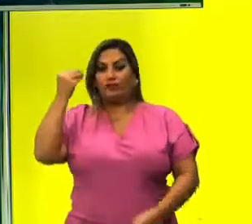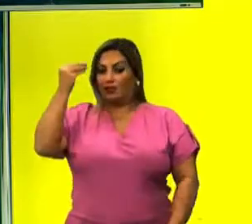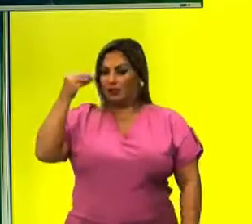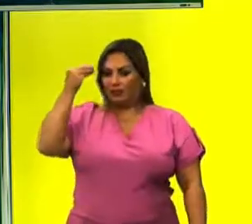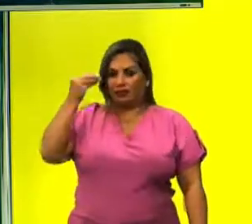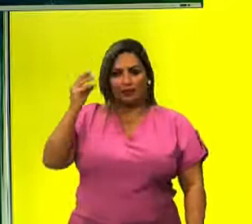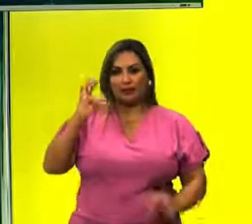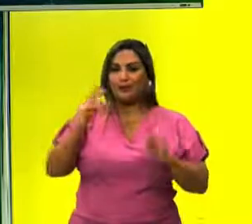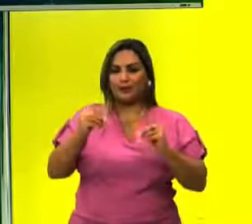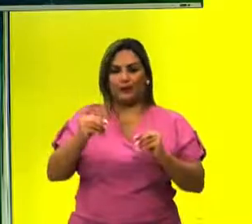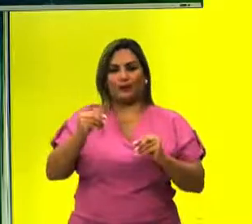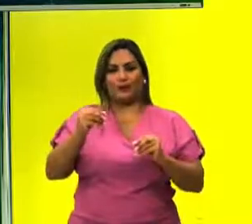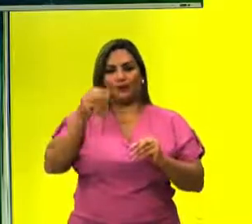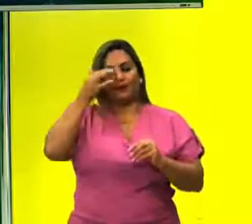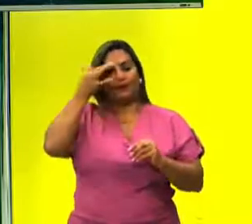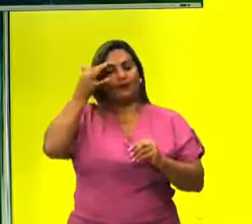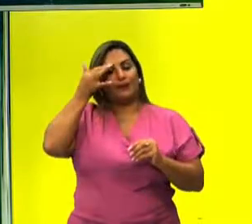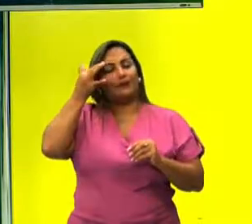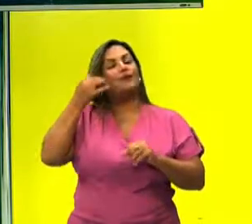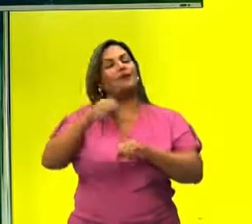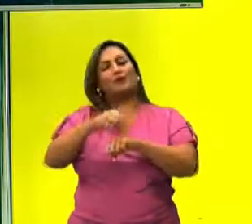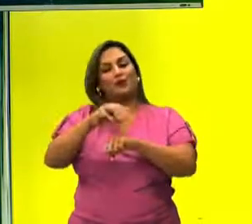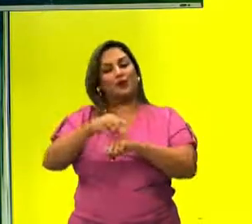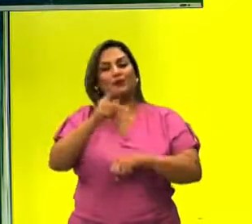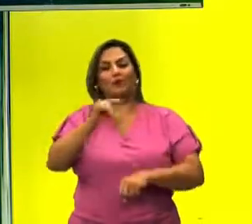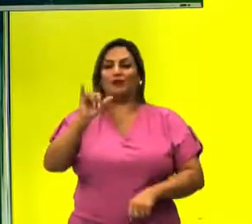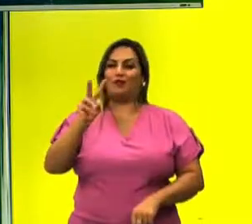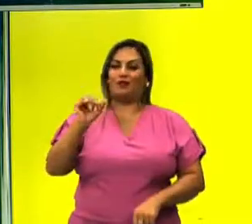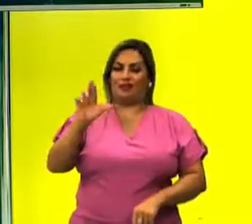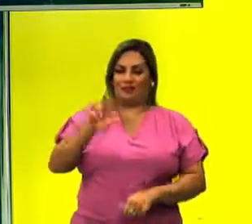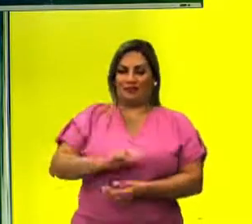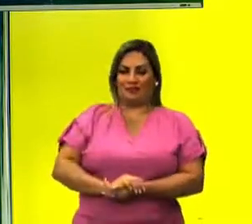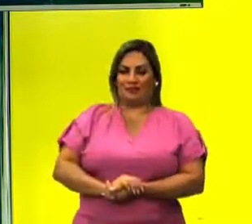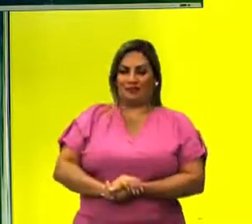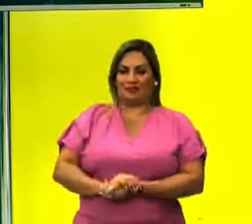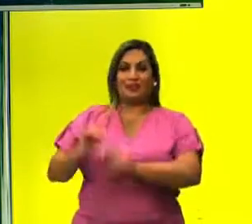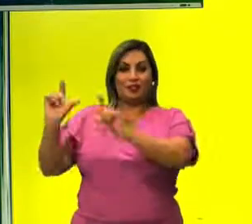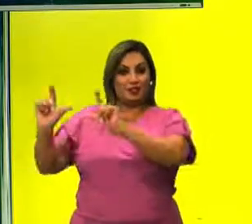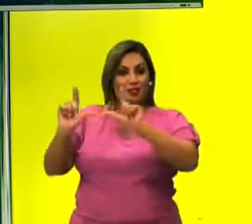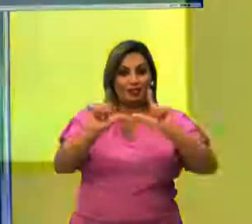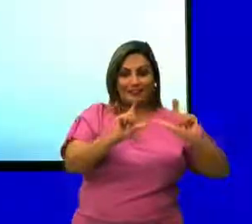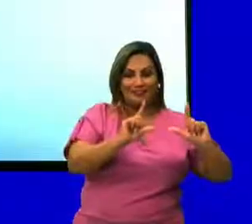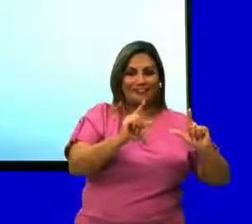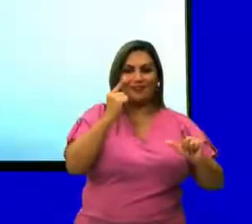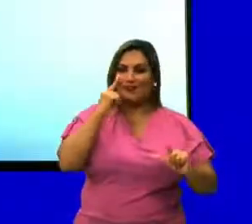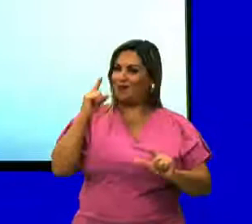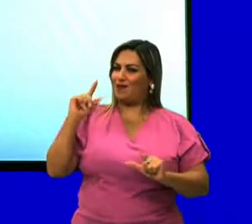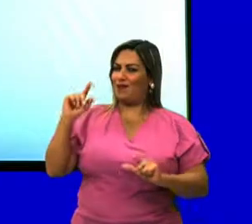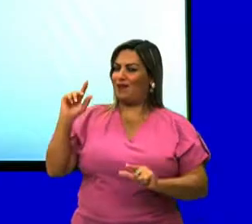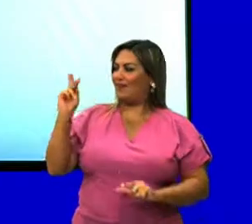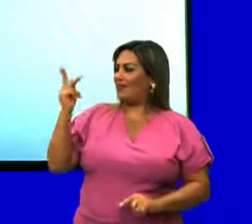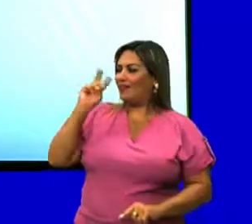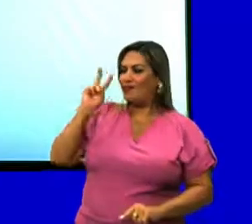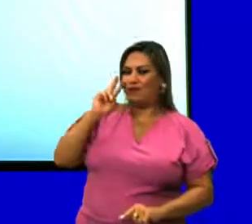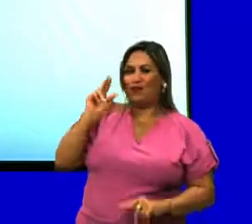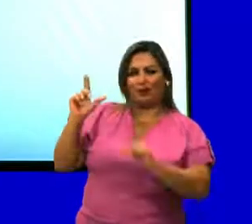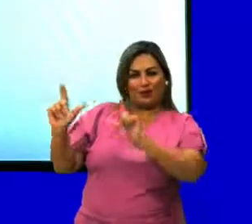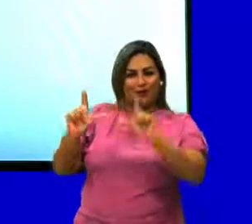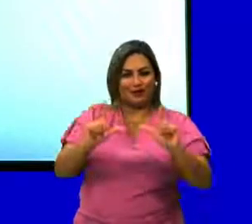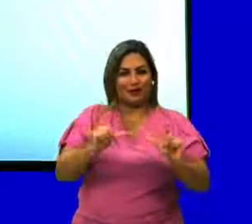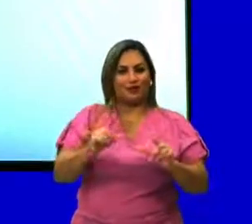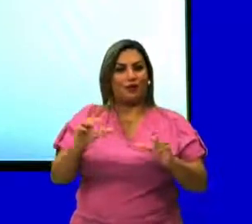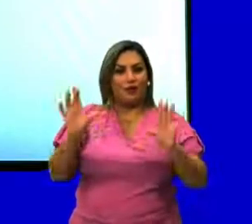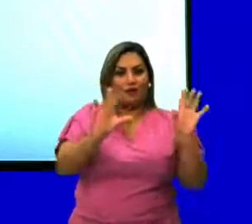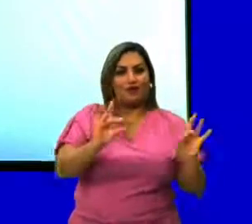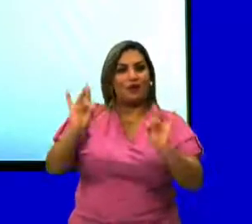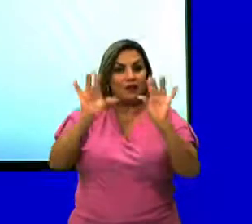experiência é tudo, né? Então, fica a dica aí do tio Ivaí. Tirinhas, quando nós falamos tirinhas, é um segmento ou